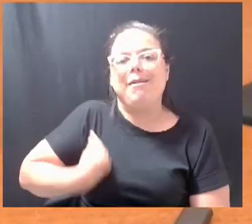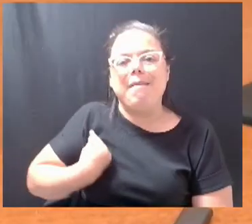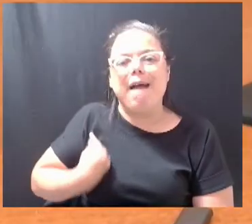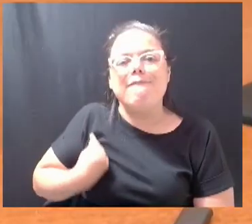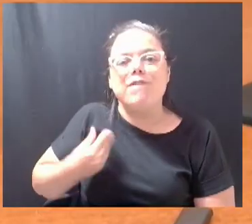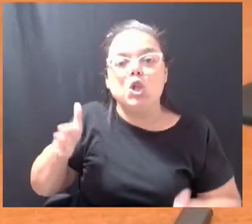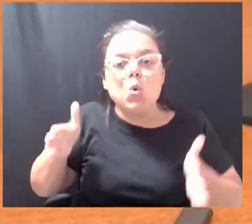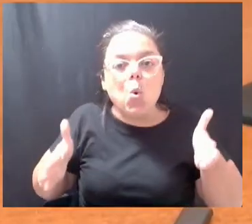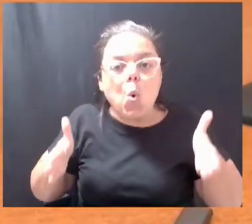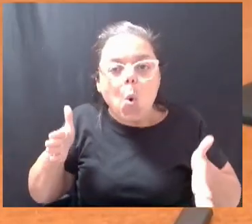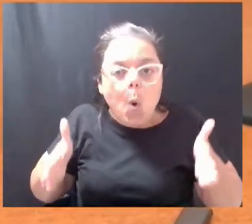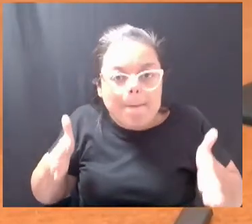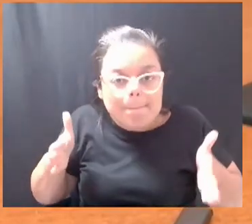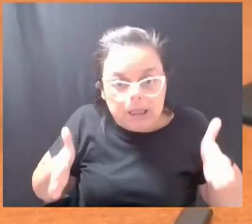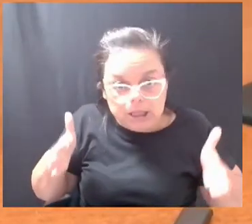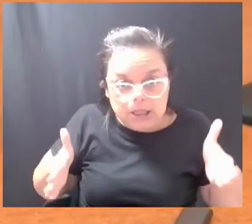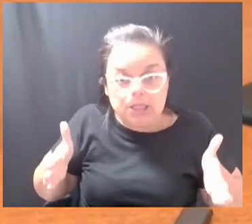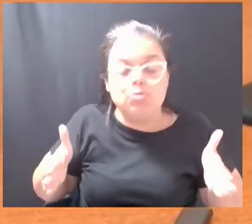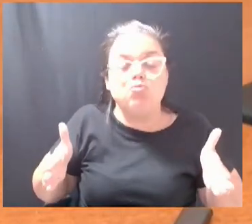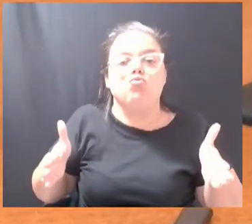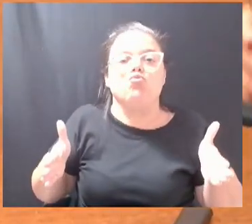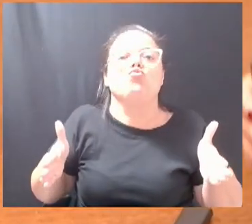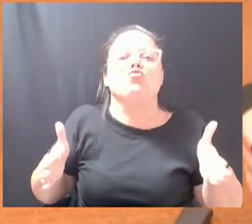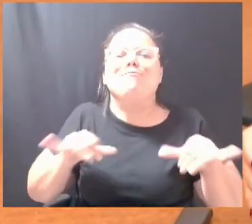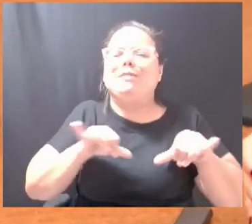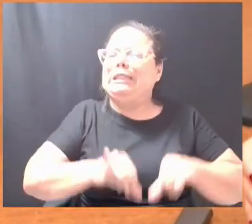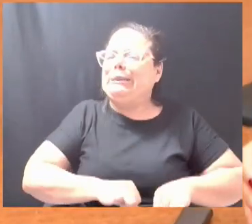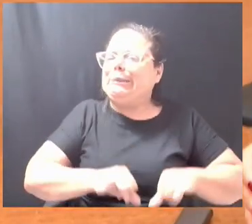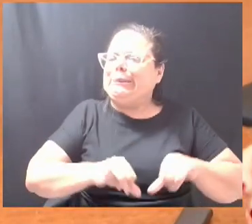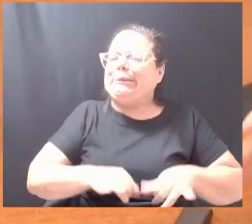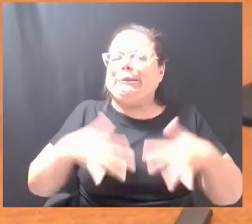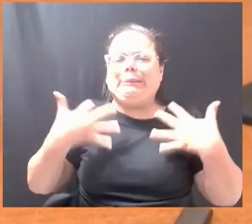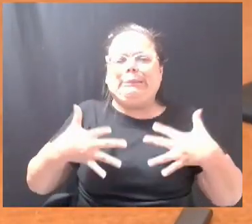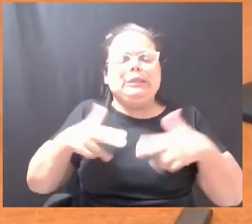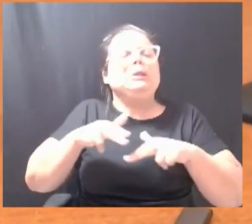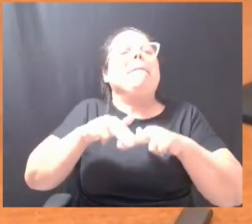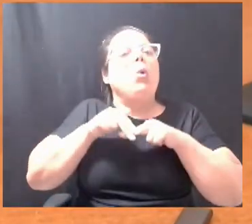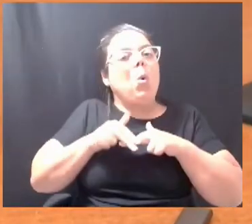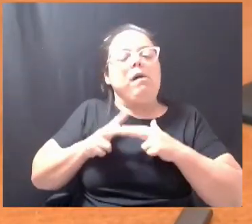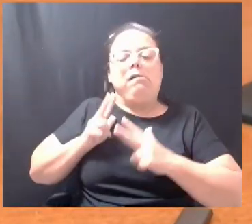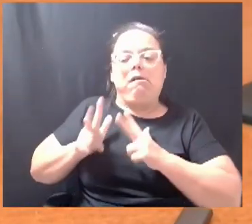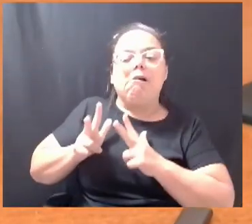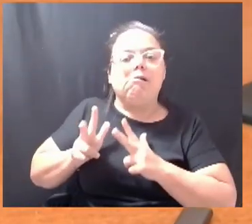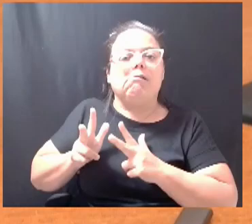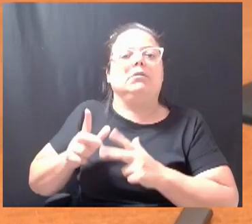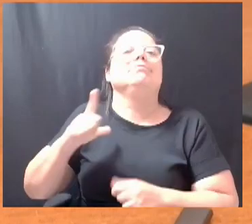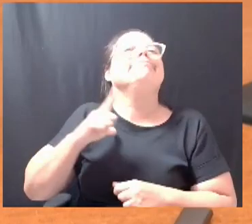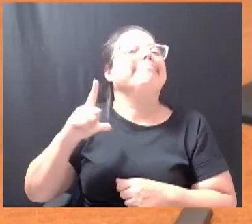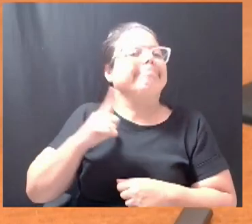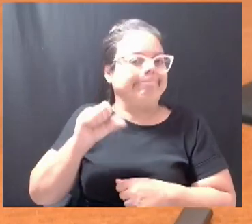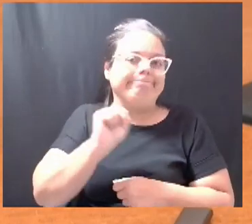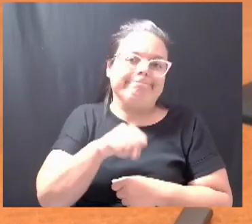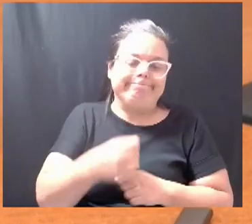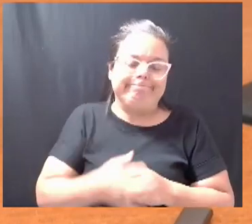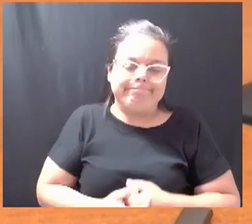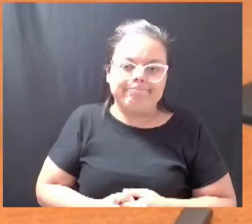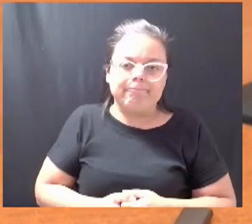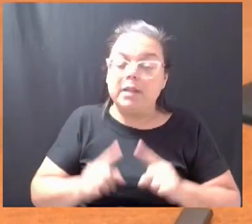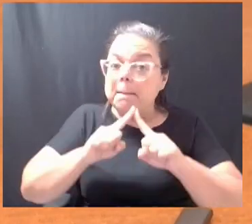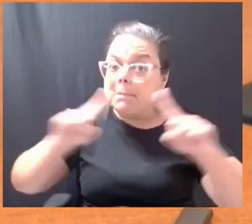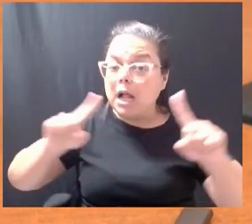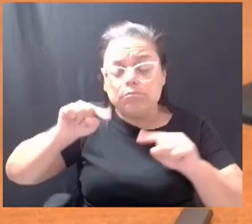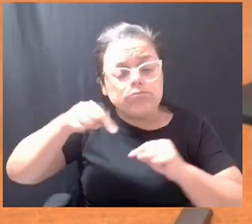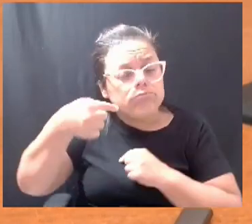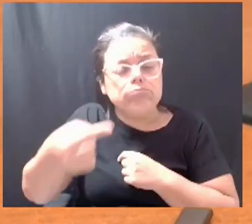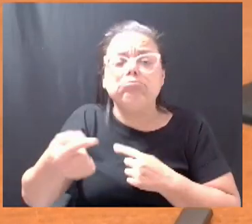muito em sofrimento por conta disso, né? Tive muito sofrimento, mas depois eu